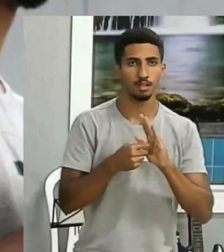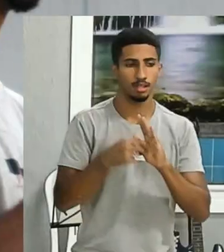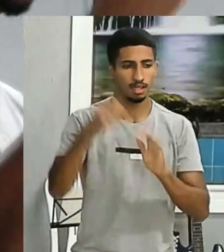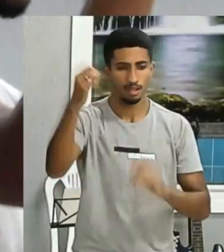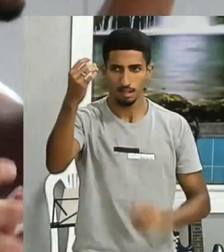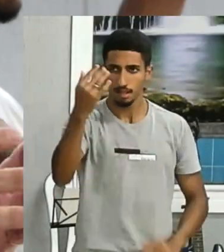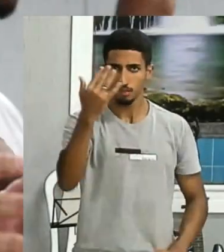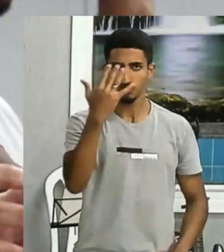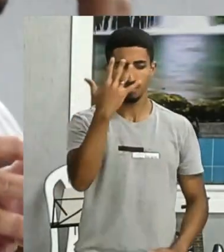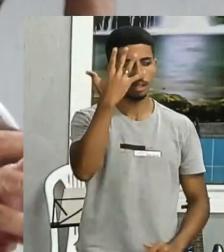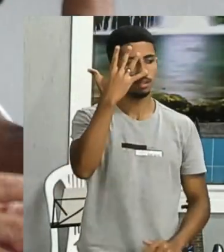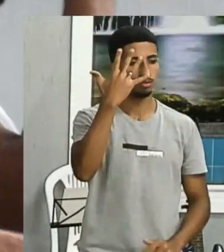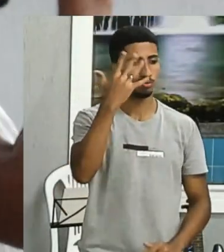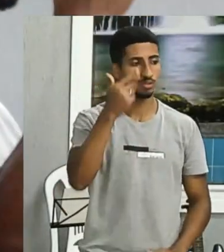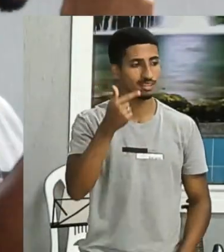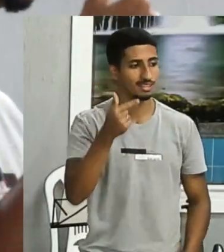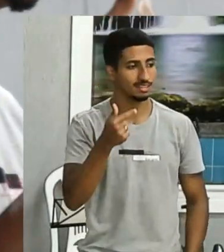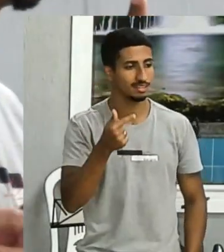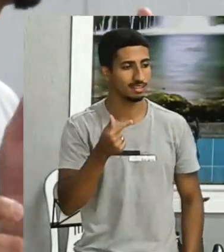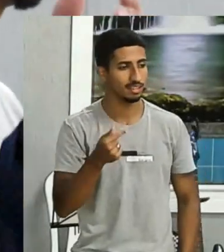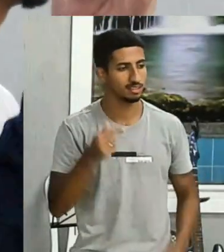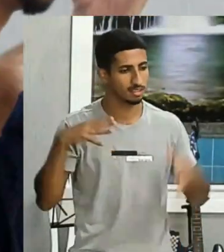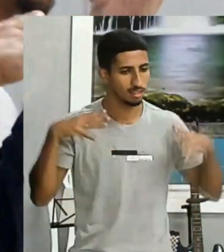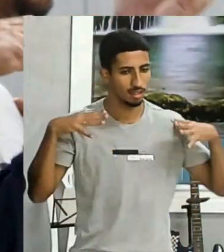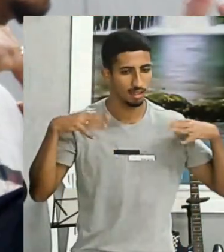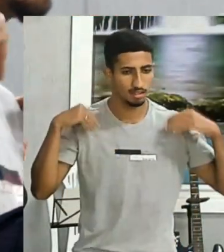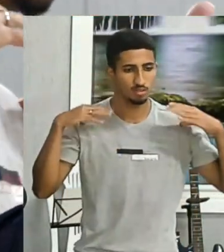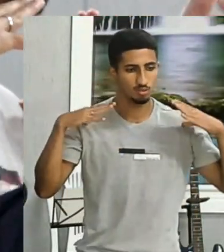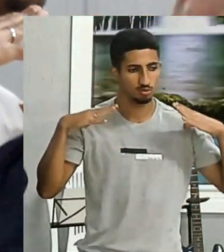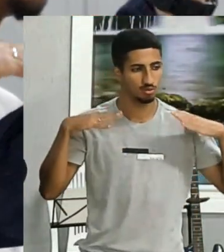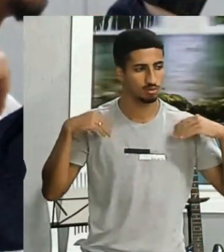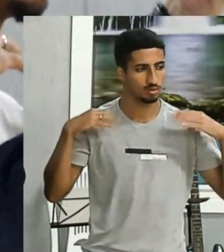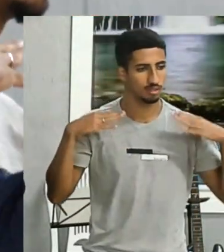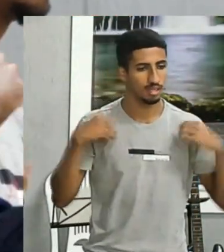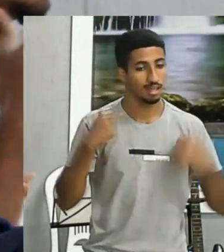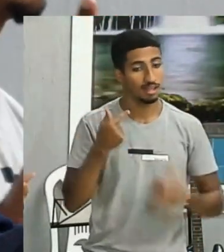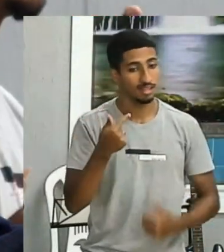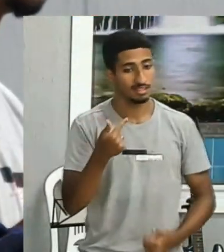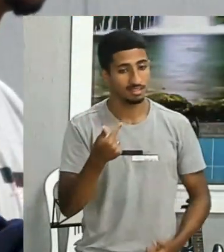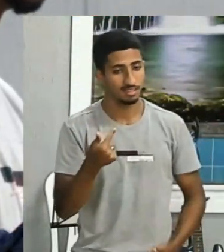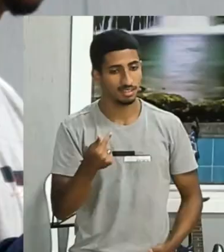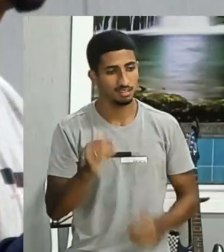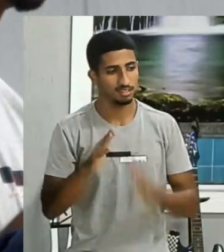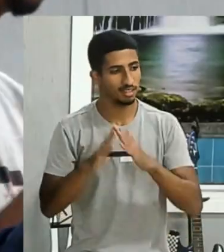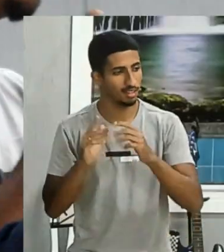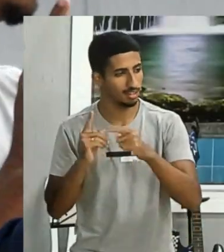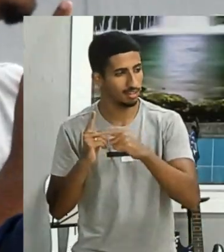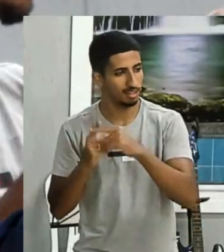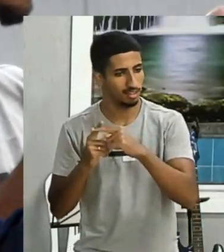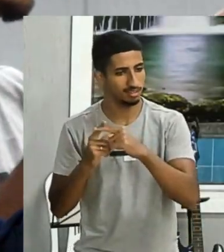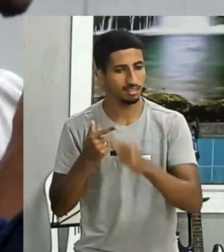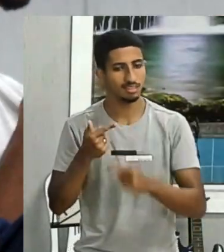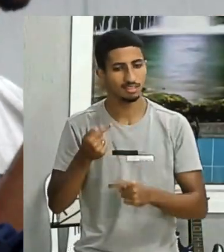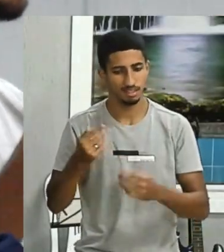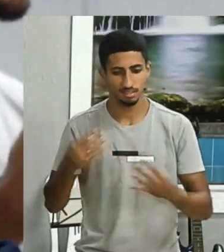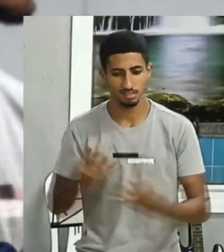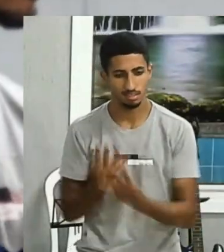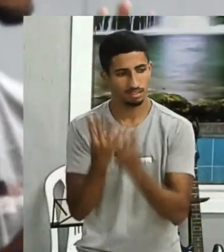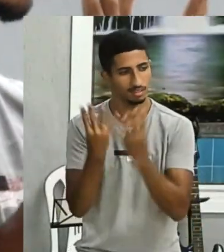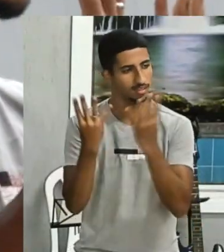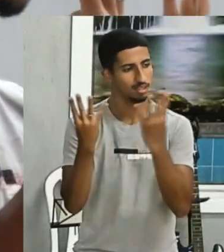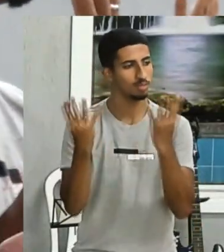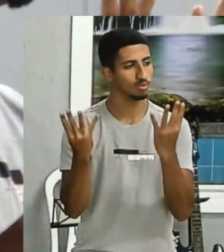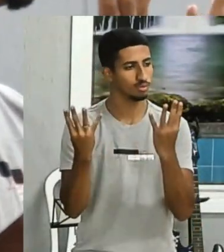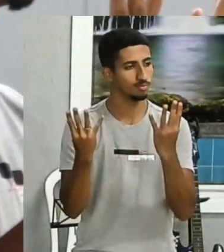reveladas como 7 anjos, 7 igrejas, 7 candelabros, 7 estrelas, 7